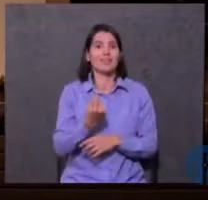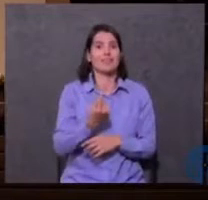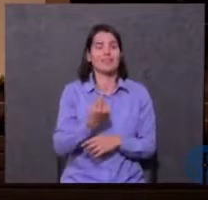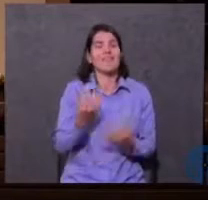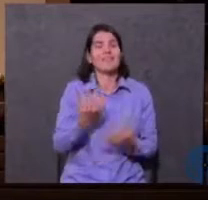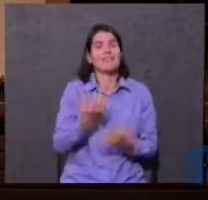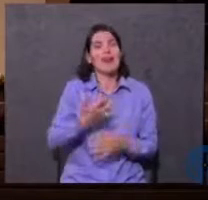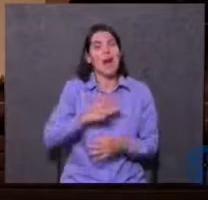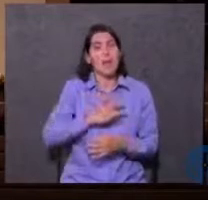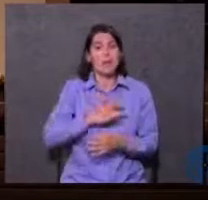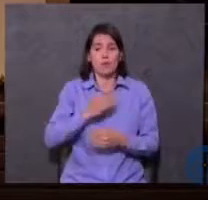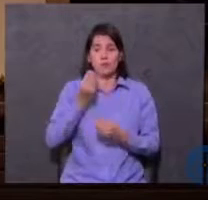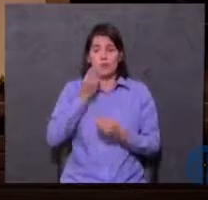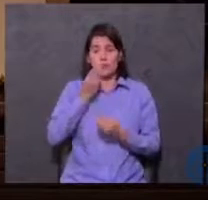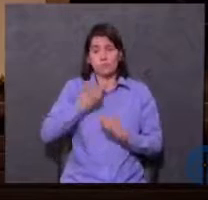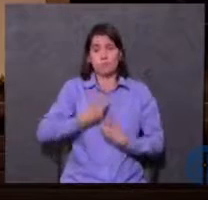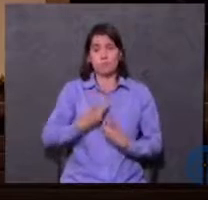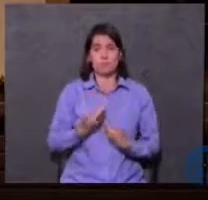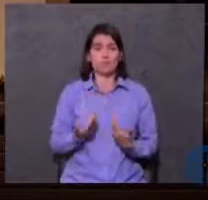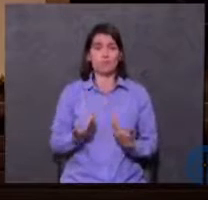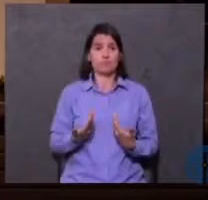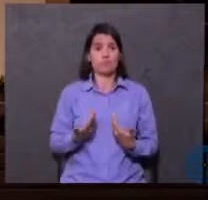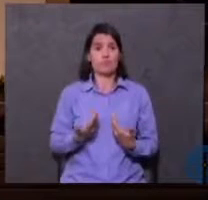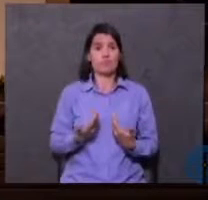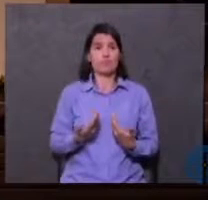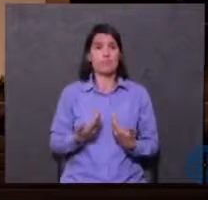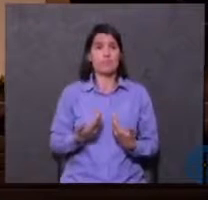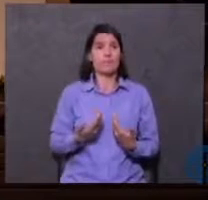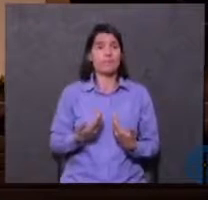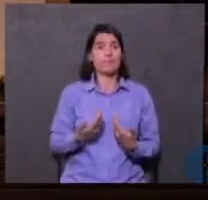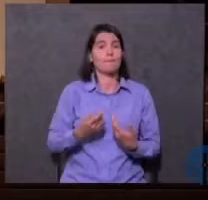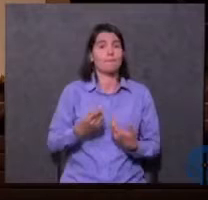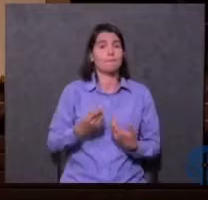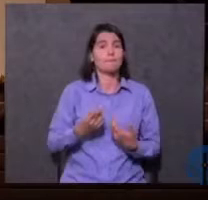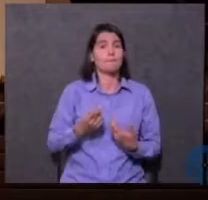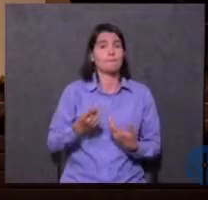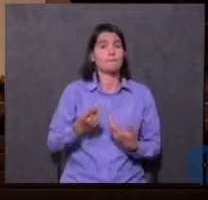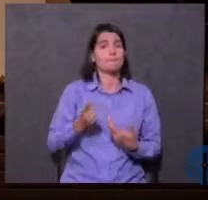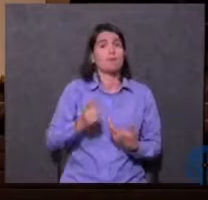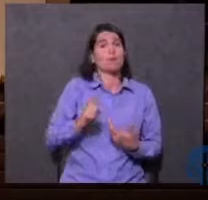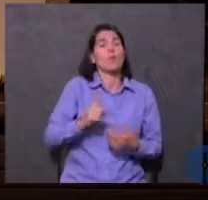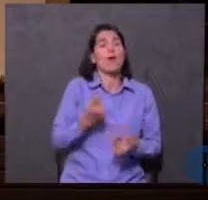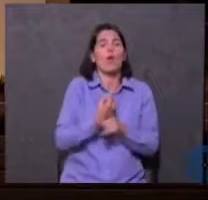é e não pelo enompeu que o possui.